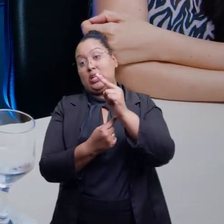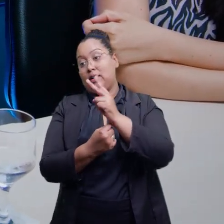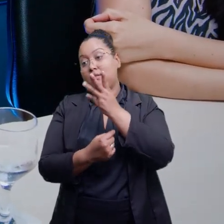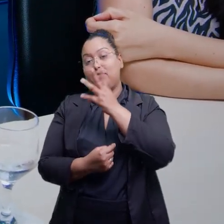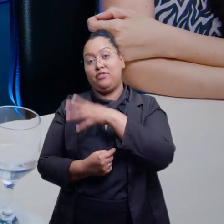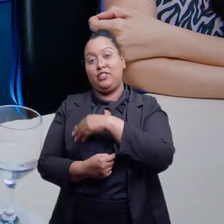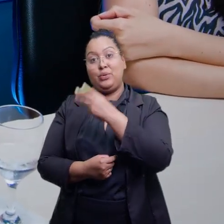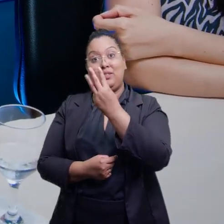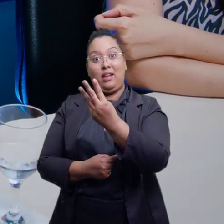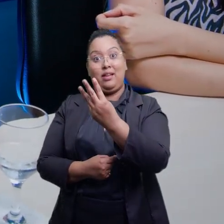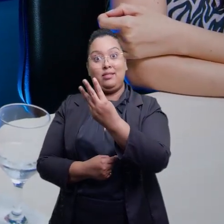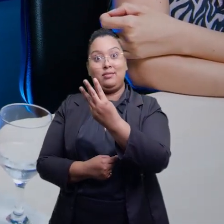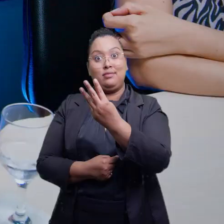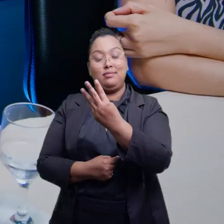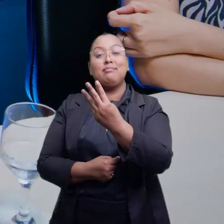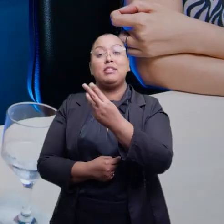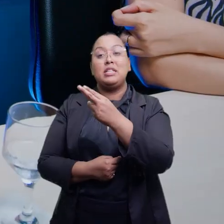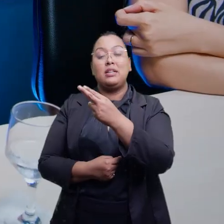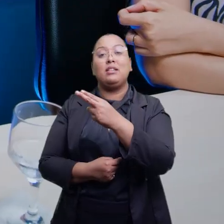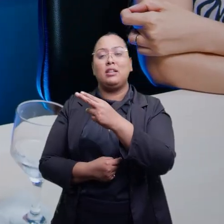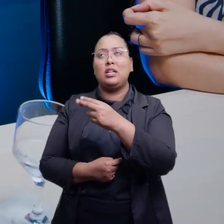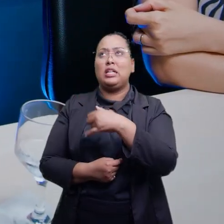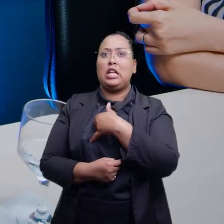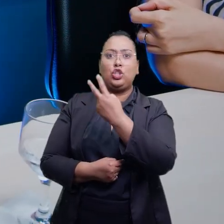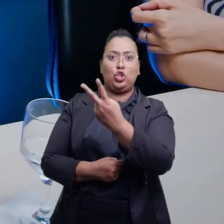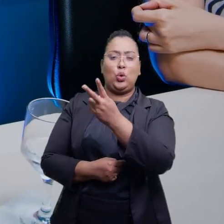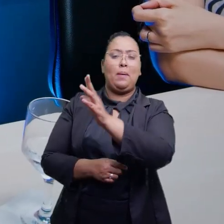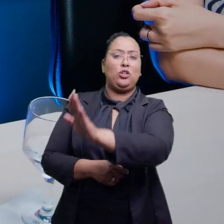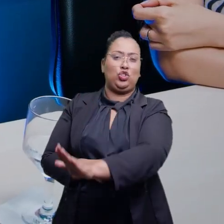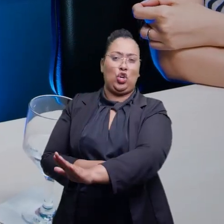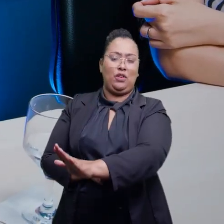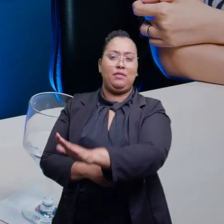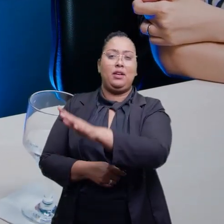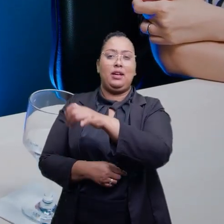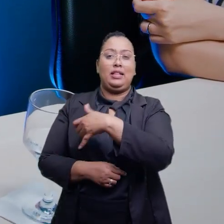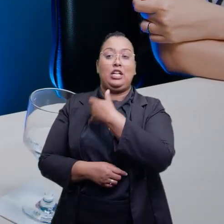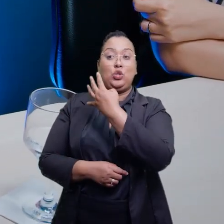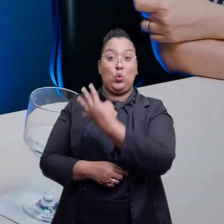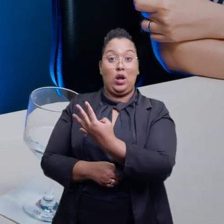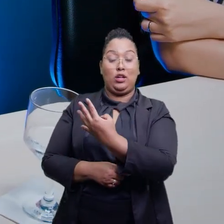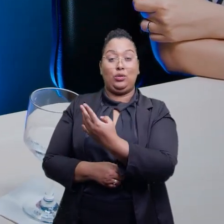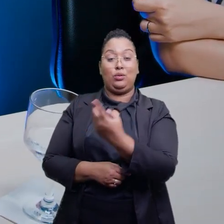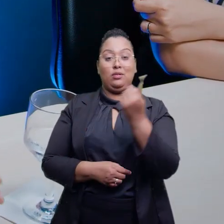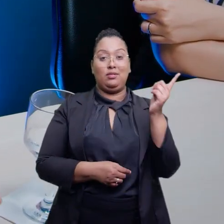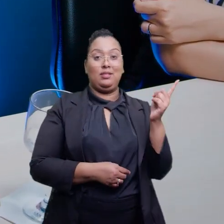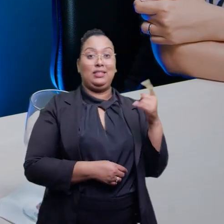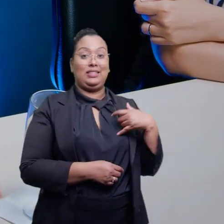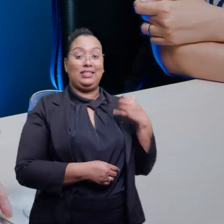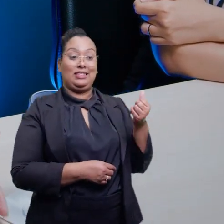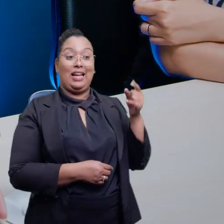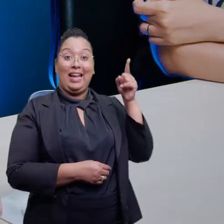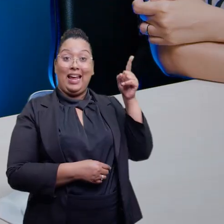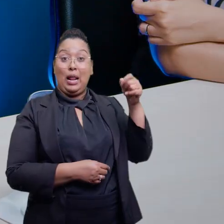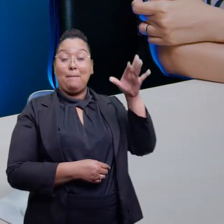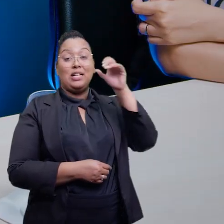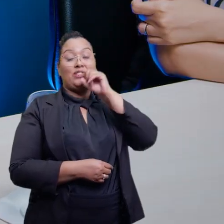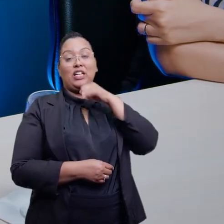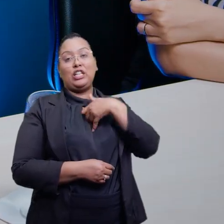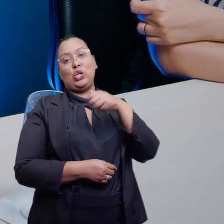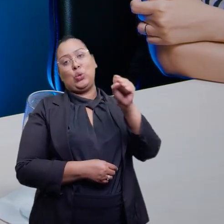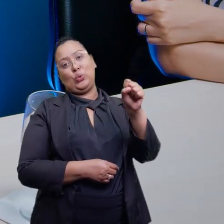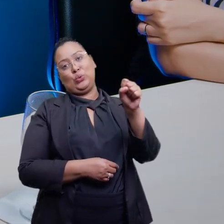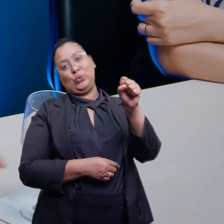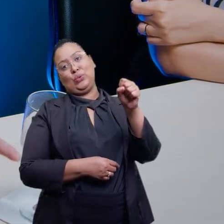3 crianças, né? Uma de 2 anos, que era minha irmã mais nova, 4 e 6. E a minha irmã mais velha tinha 8